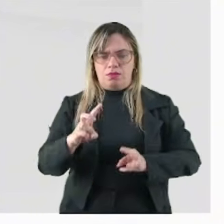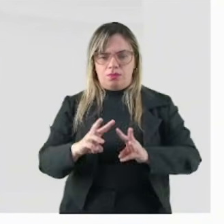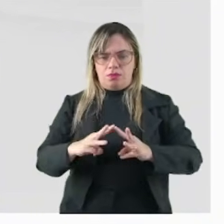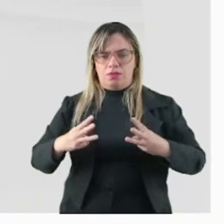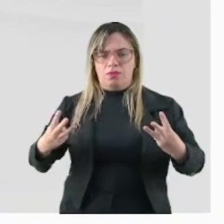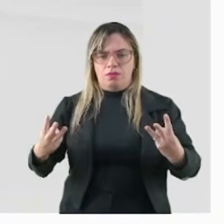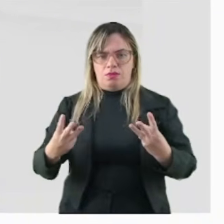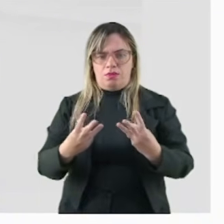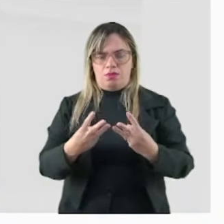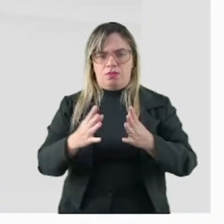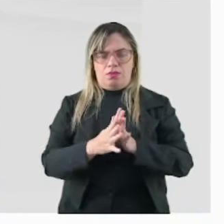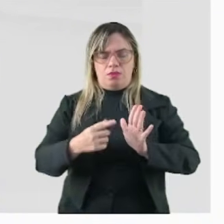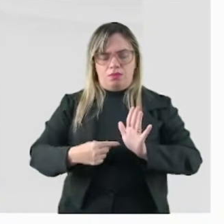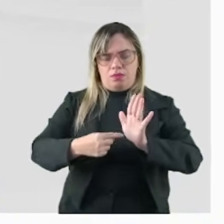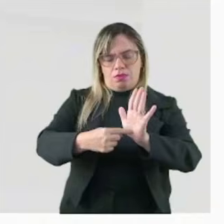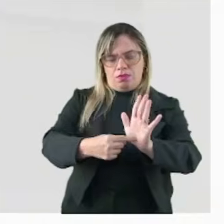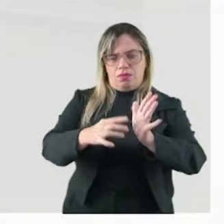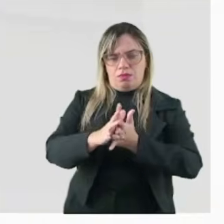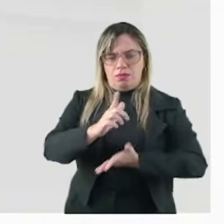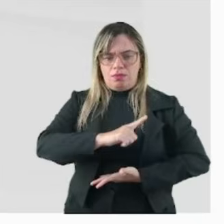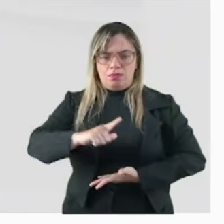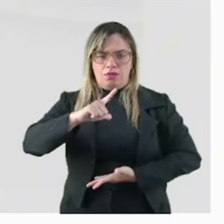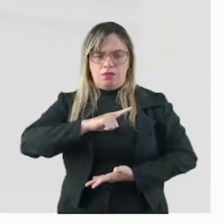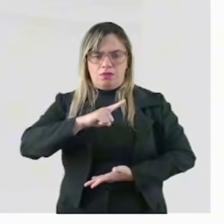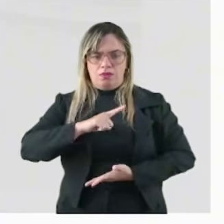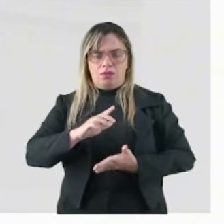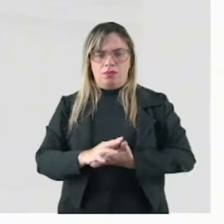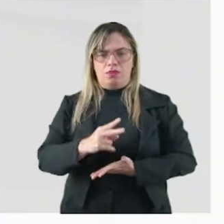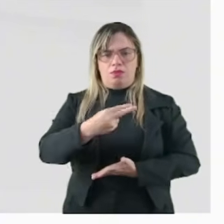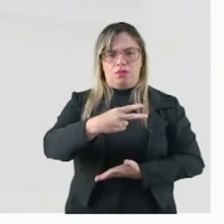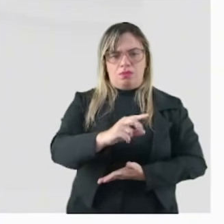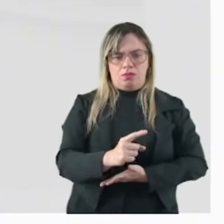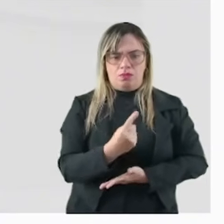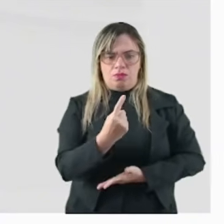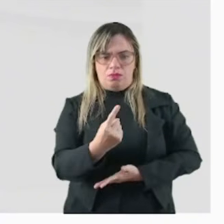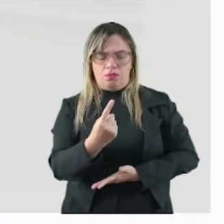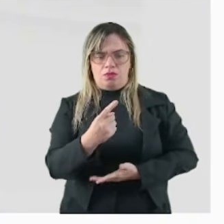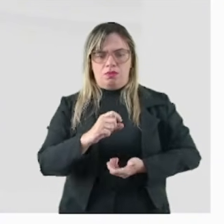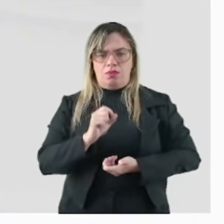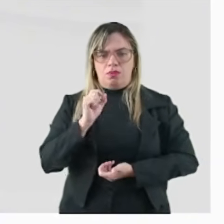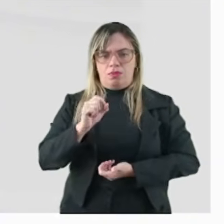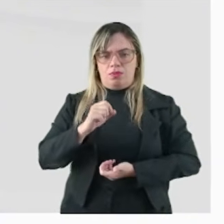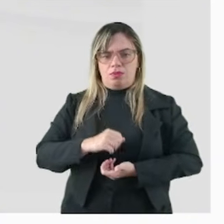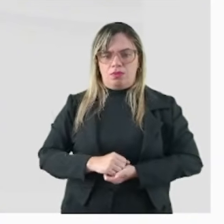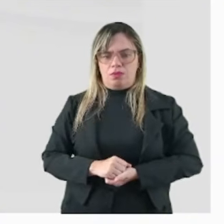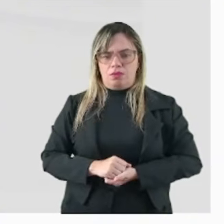questão me forneceu? Eu tenho a massa do hidrogênio igual a 1. Tá aqui, ó. 1